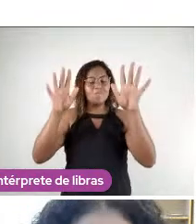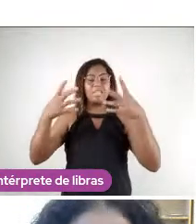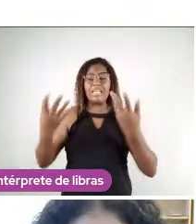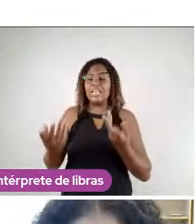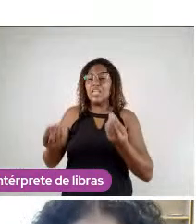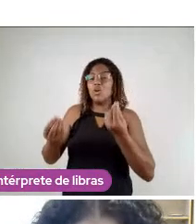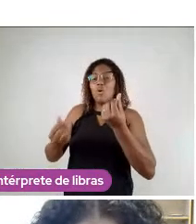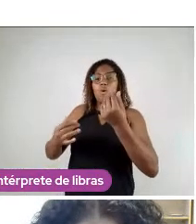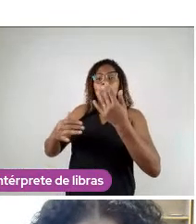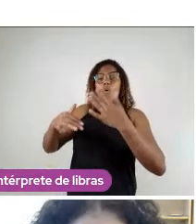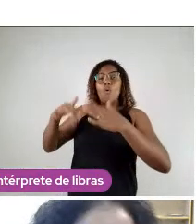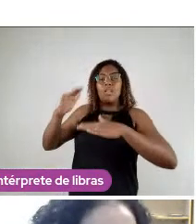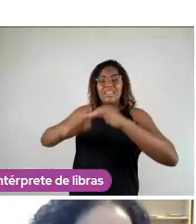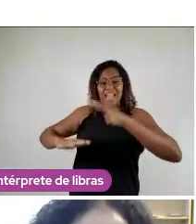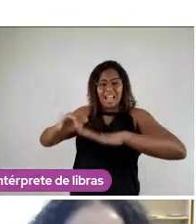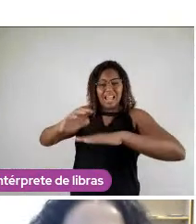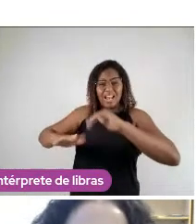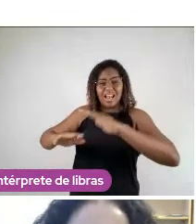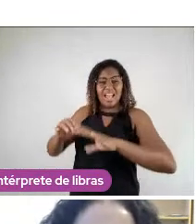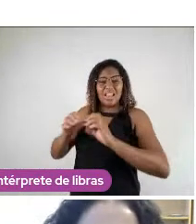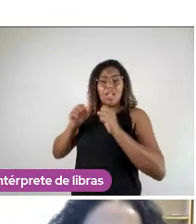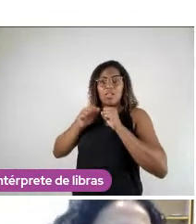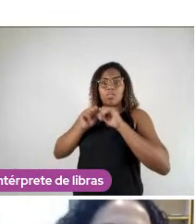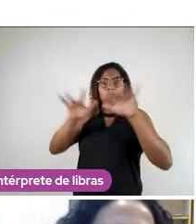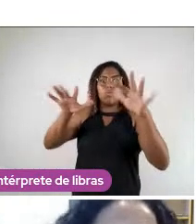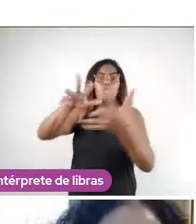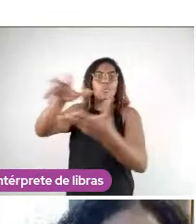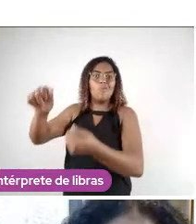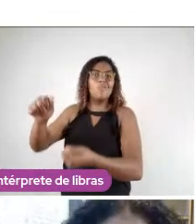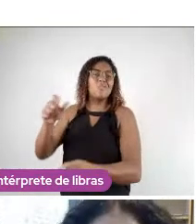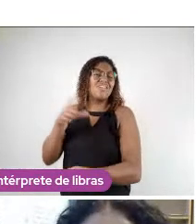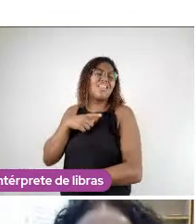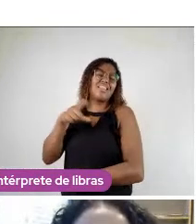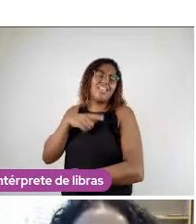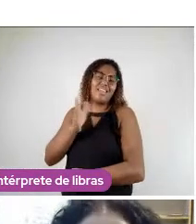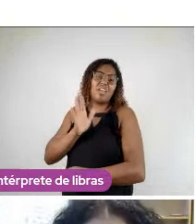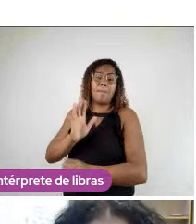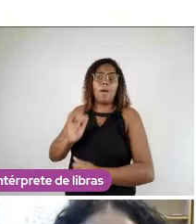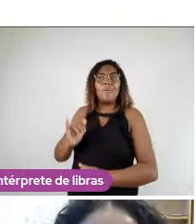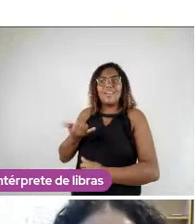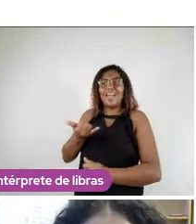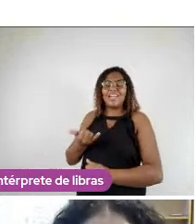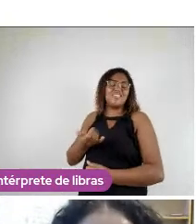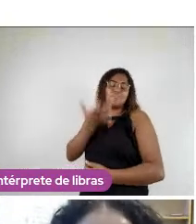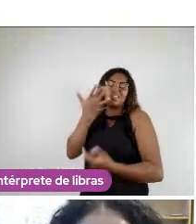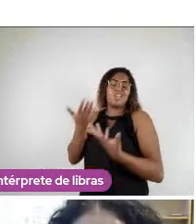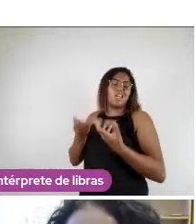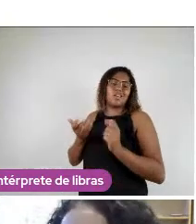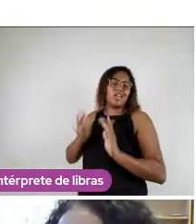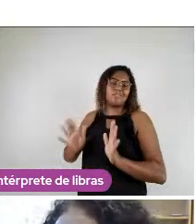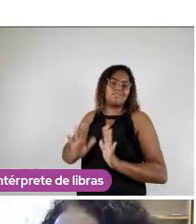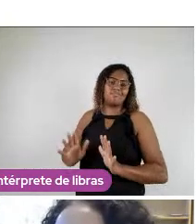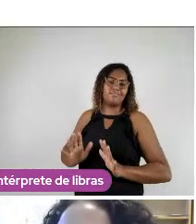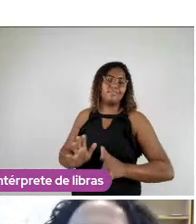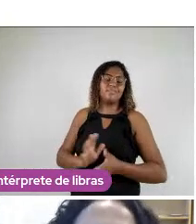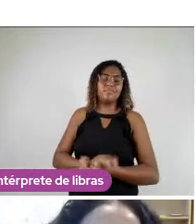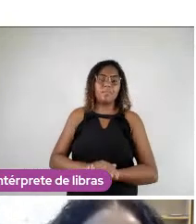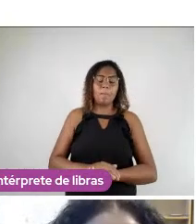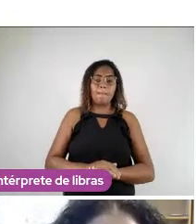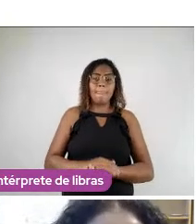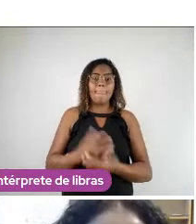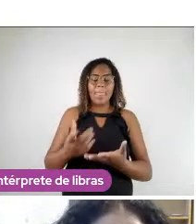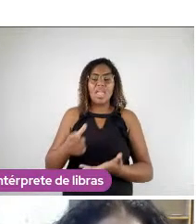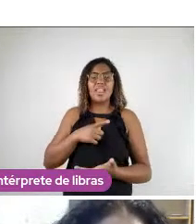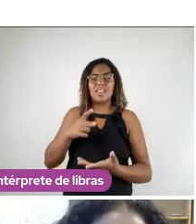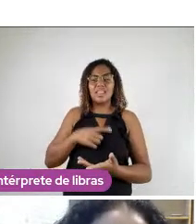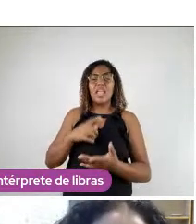está espalhado pelo mundo, mas as oportunidades, não, né? Deve ter mais equidade de recursos para